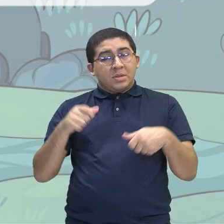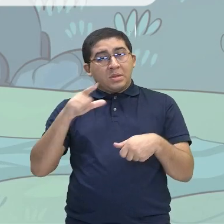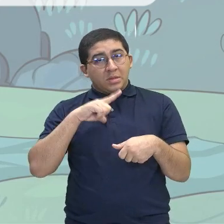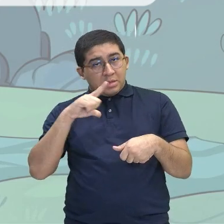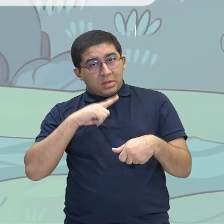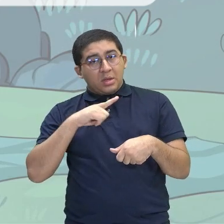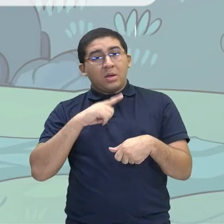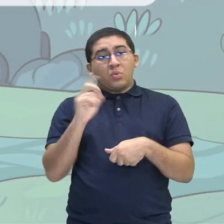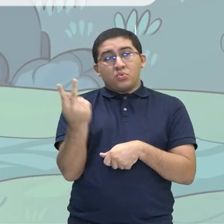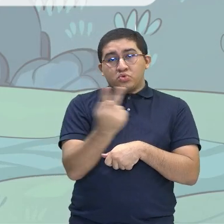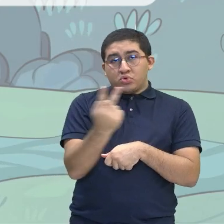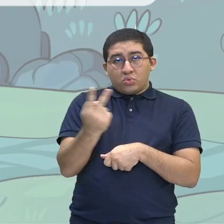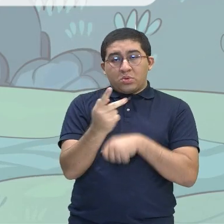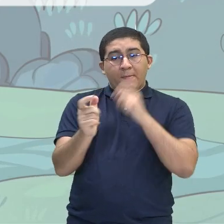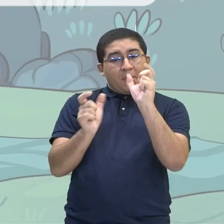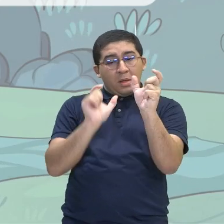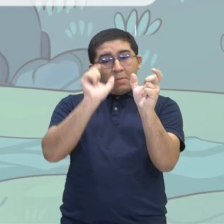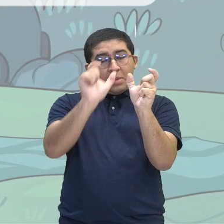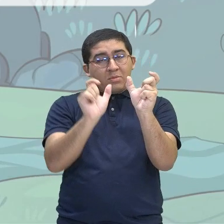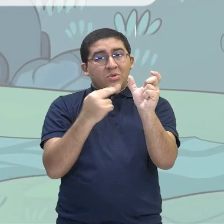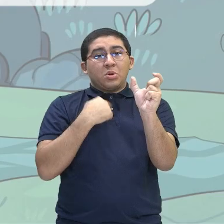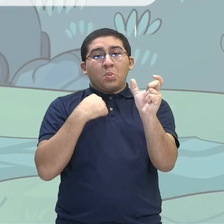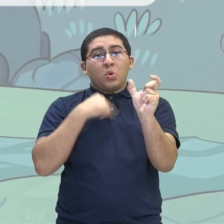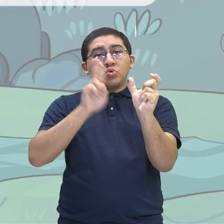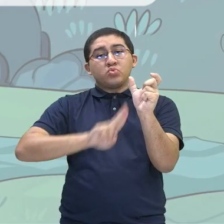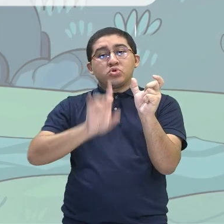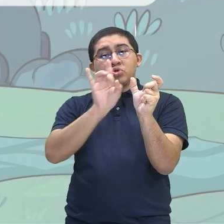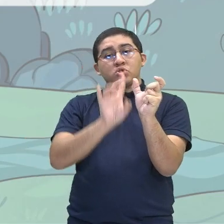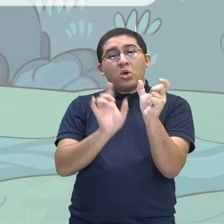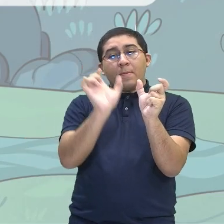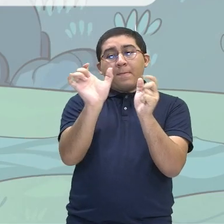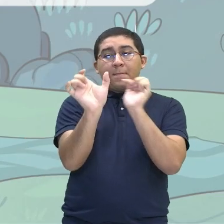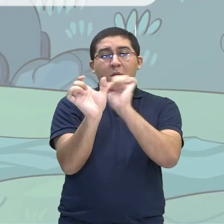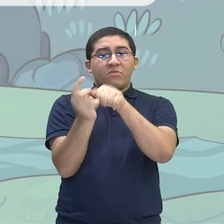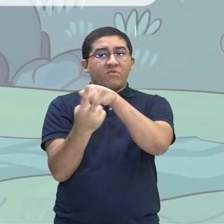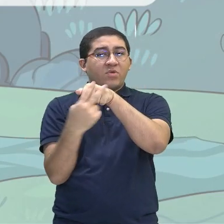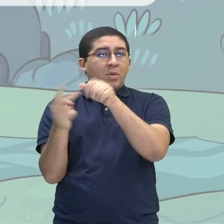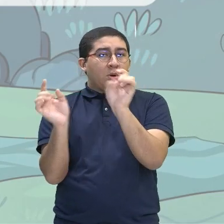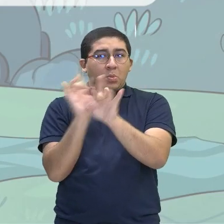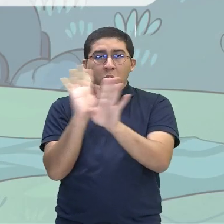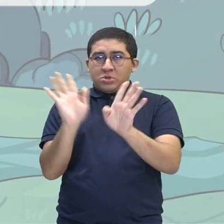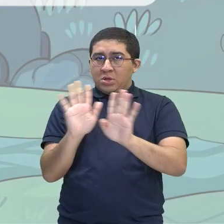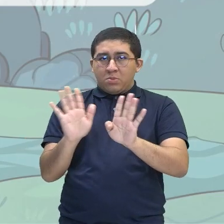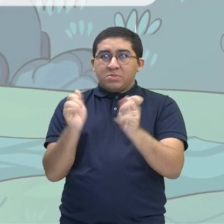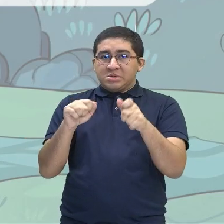fica incorreto. Não pode usar apenas o walking sozinho ali, isolado não,